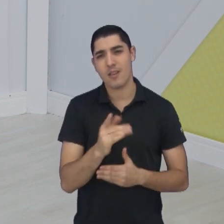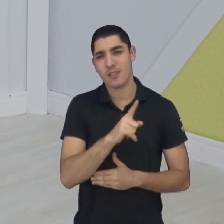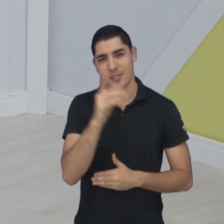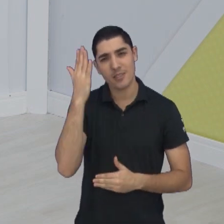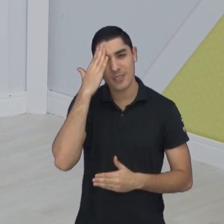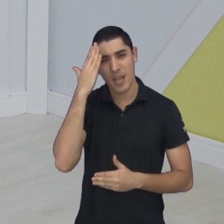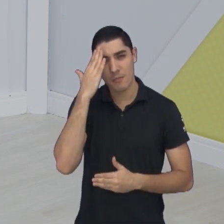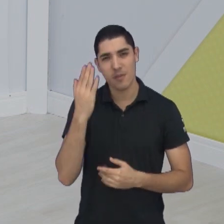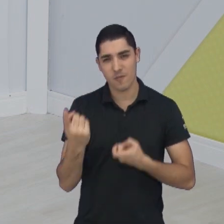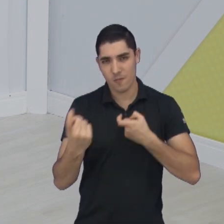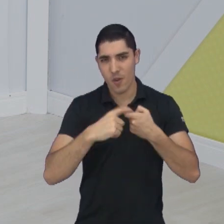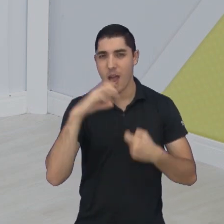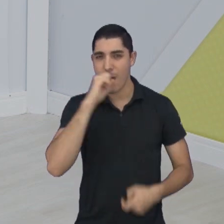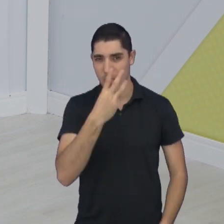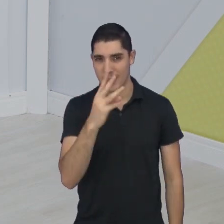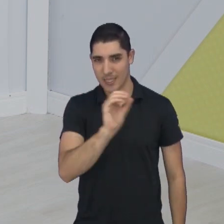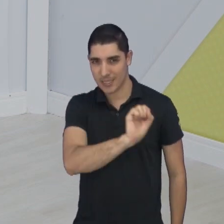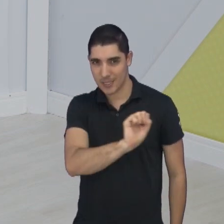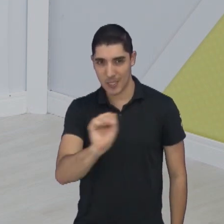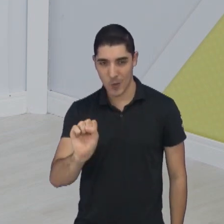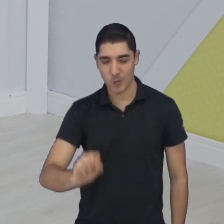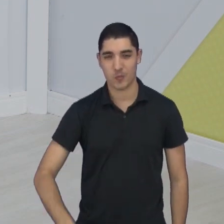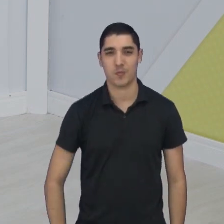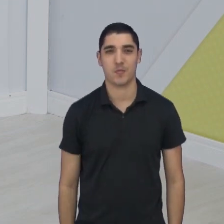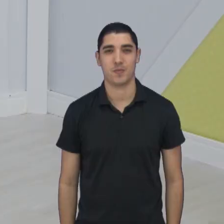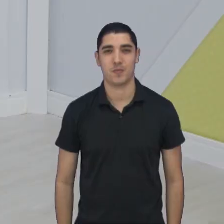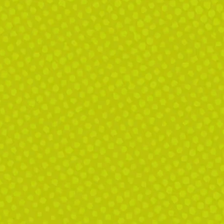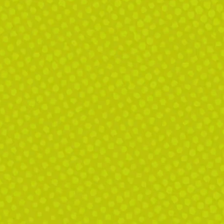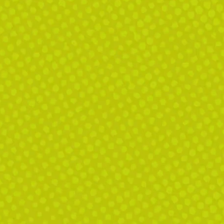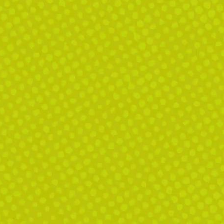intervalo rapidinho, 30 segundos, já estaremos de volta, não sai daí.